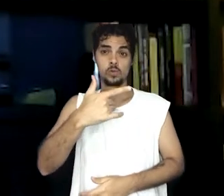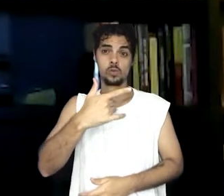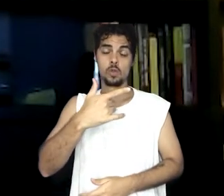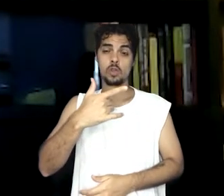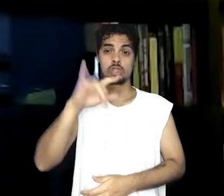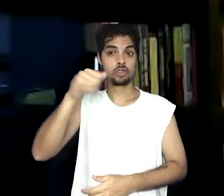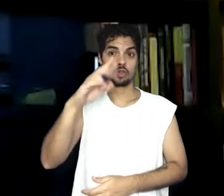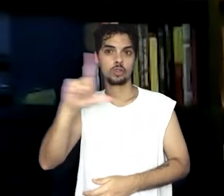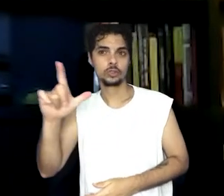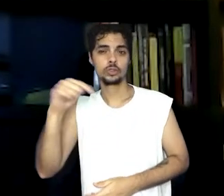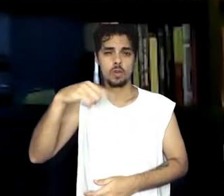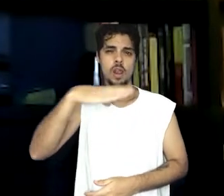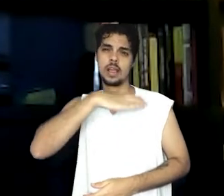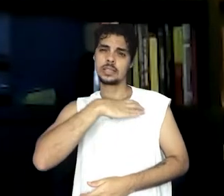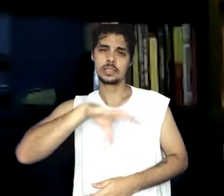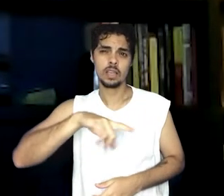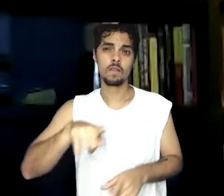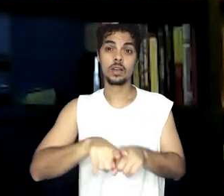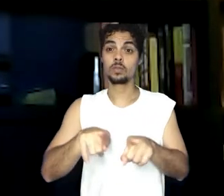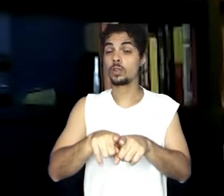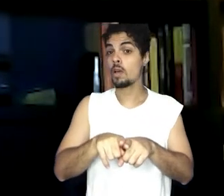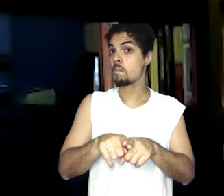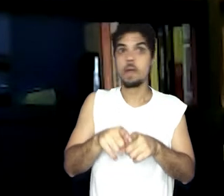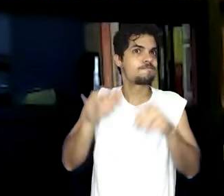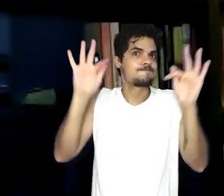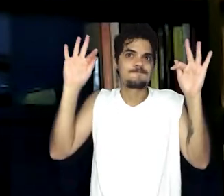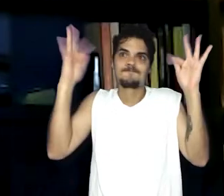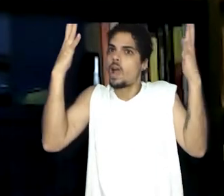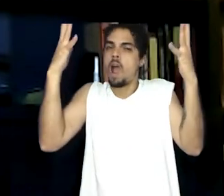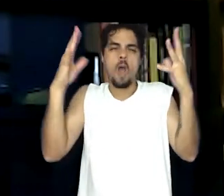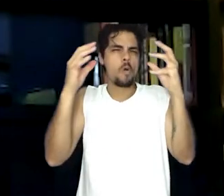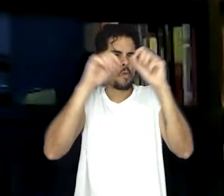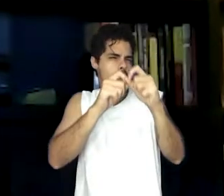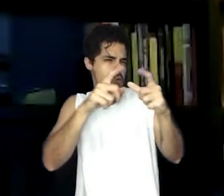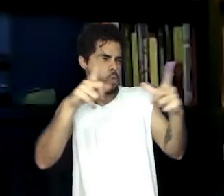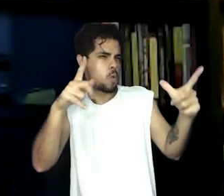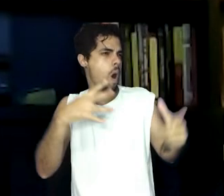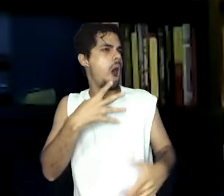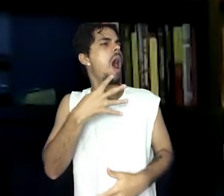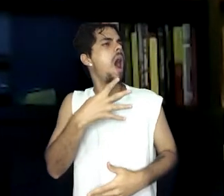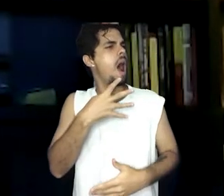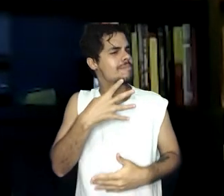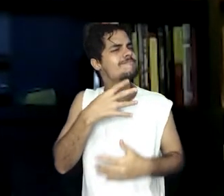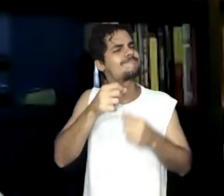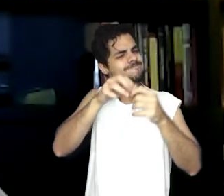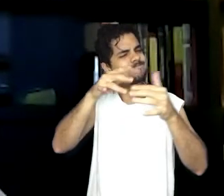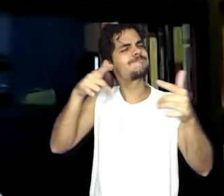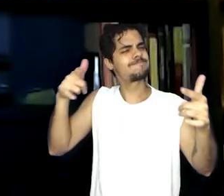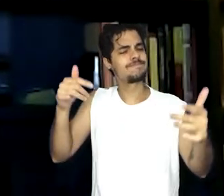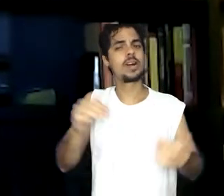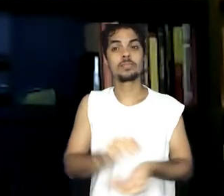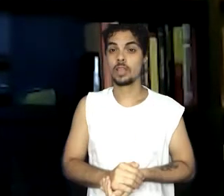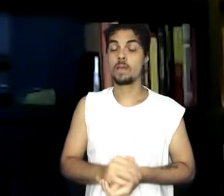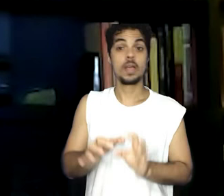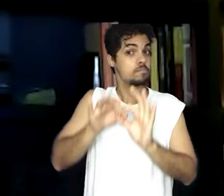ou dois de julho hoje ainda é uma grande festa popular em Salvador em que isso esteja a participação